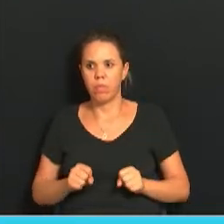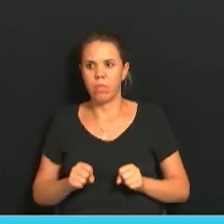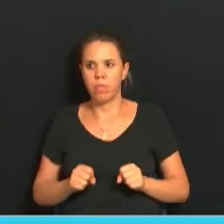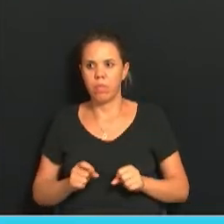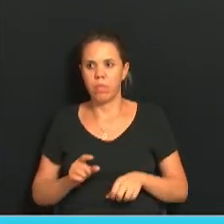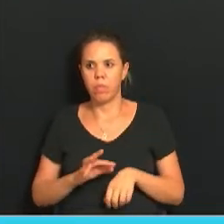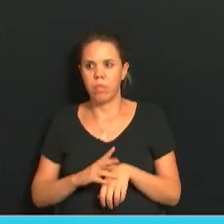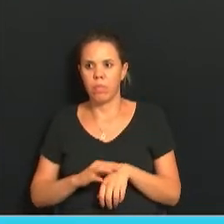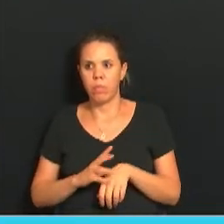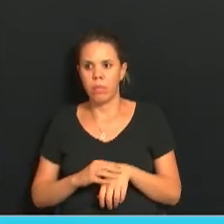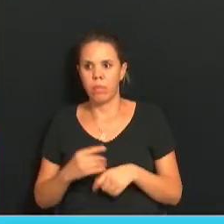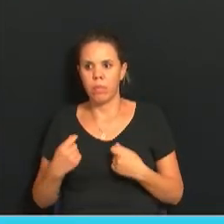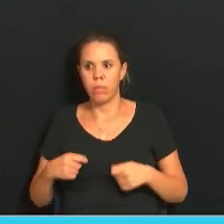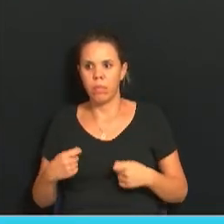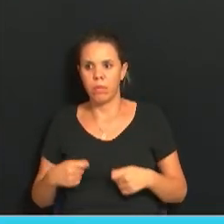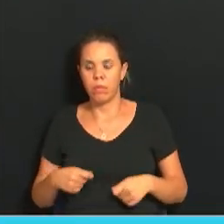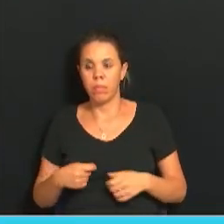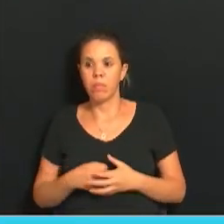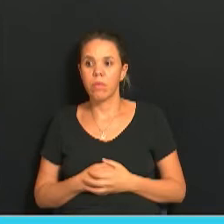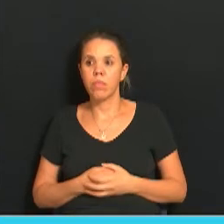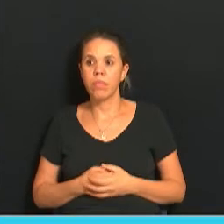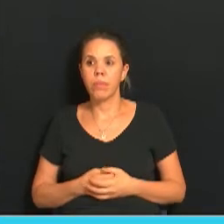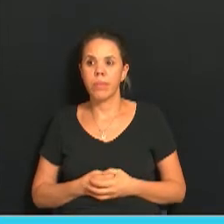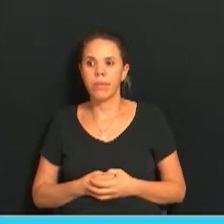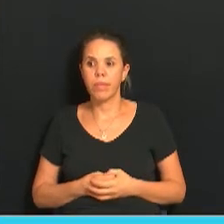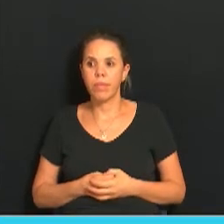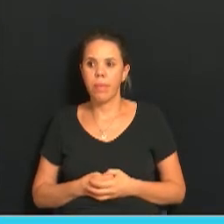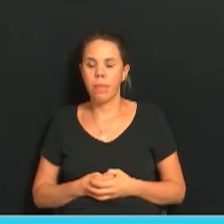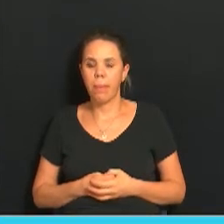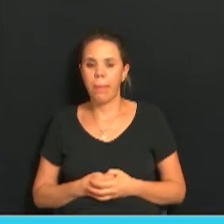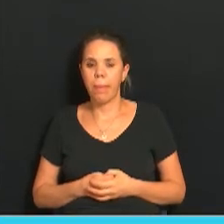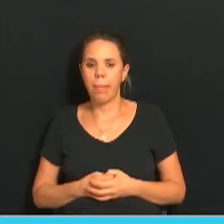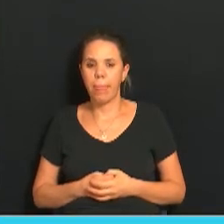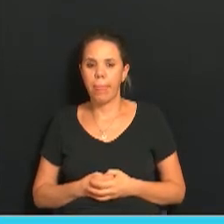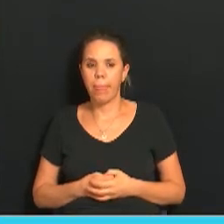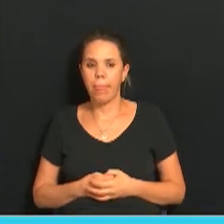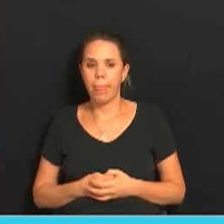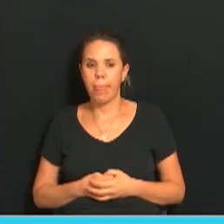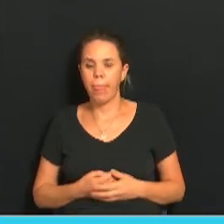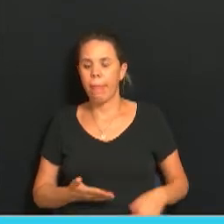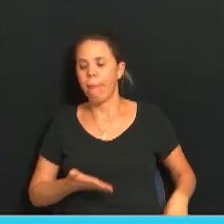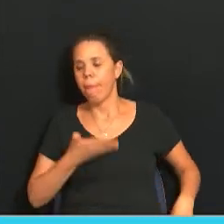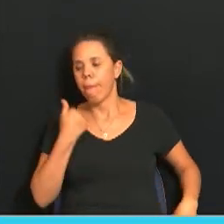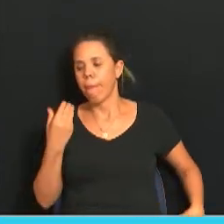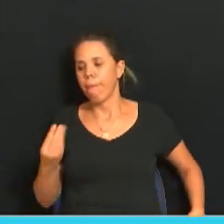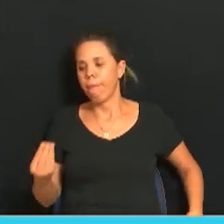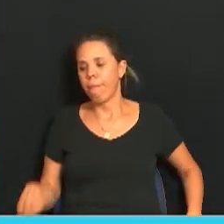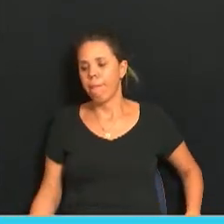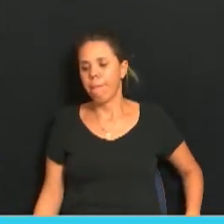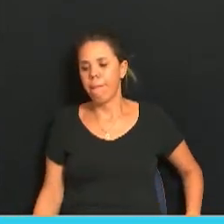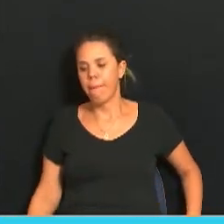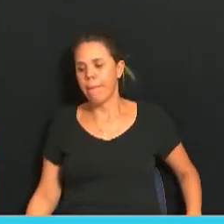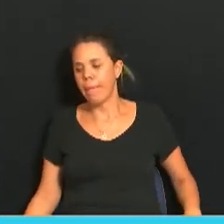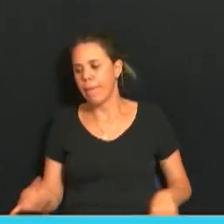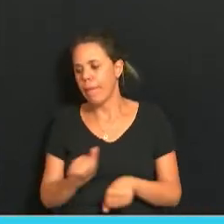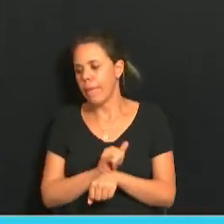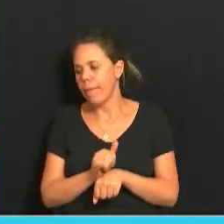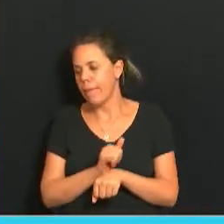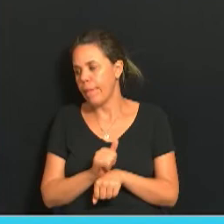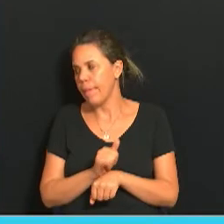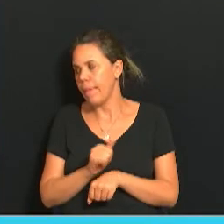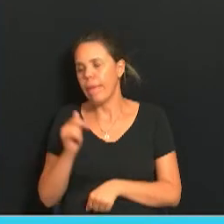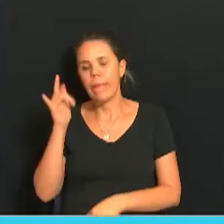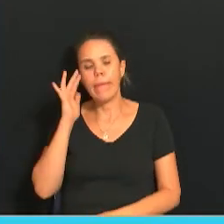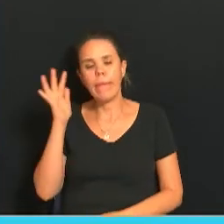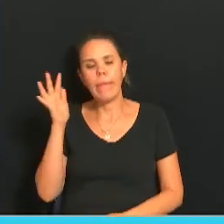já precisa dessa intervenção, eles melhoraram bastante com essas estratégias. Você imaginar, há